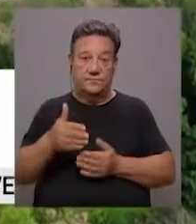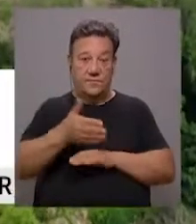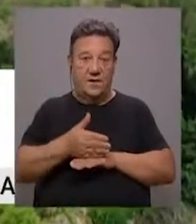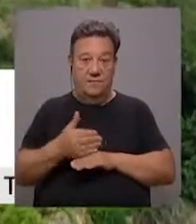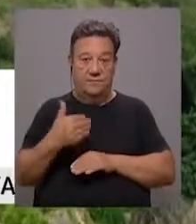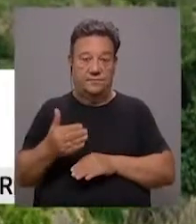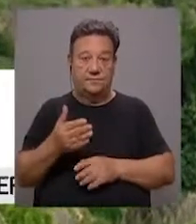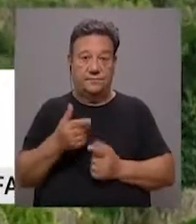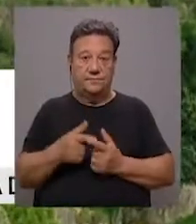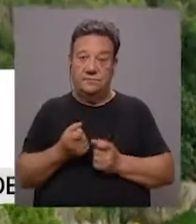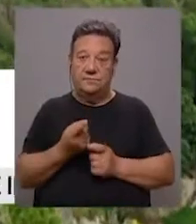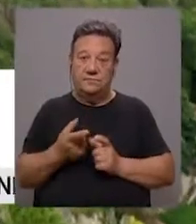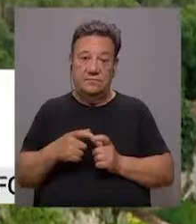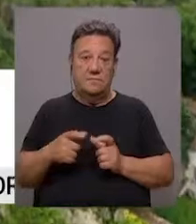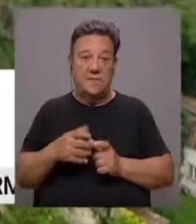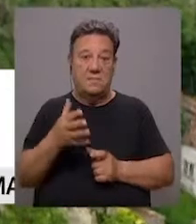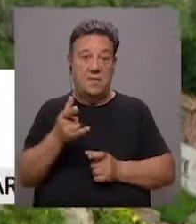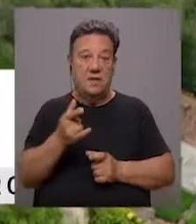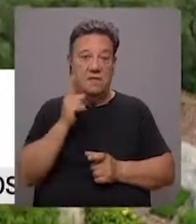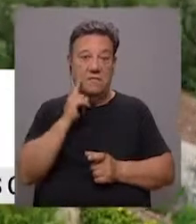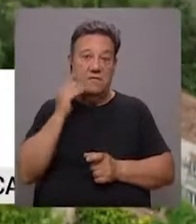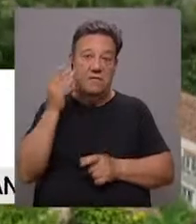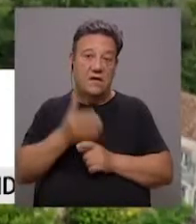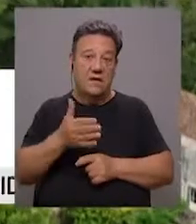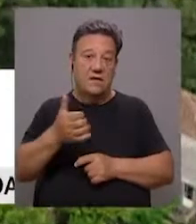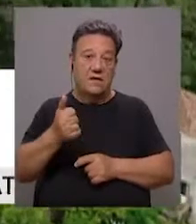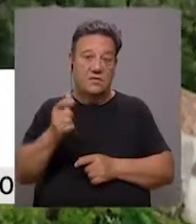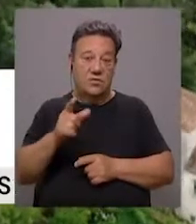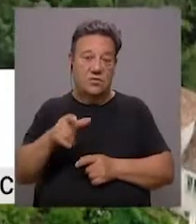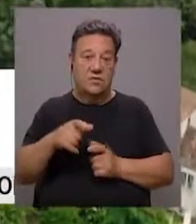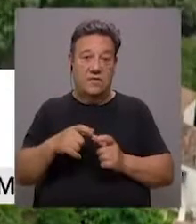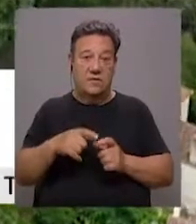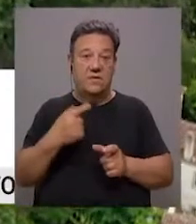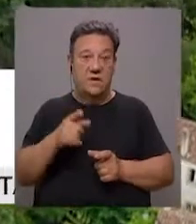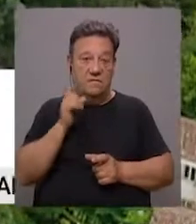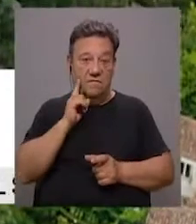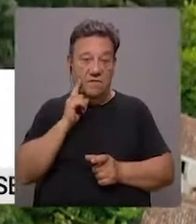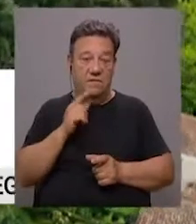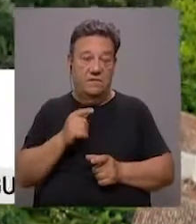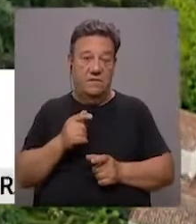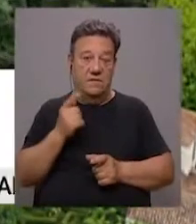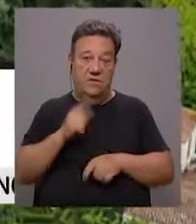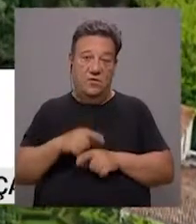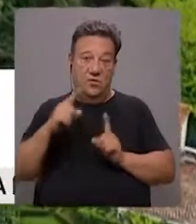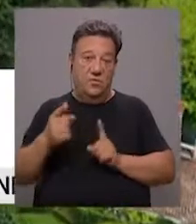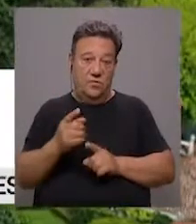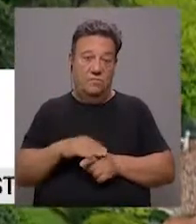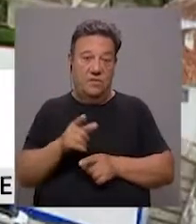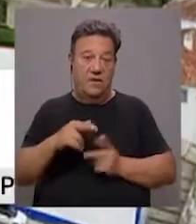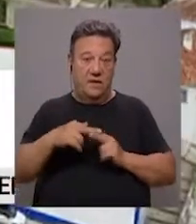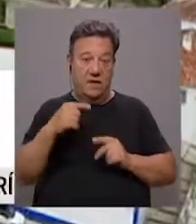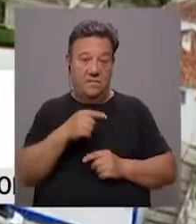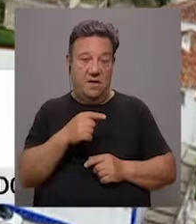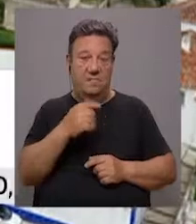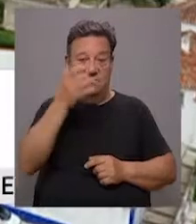fase 1000 vouchers válidos até 15 de julho. Os cartões têm uma validade relativamente curta, já que a Câmara